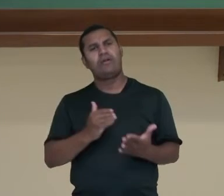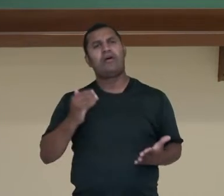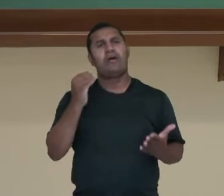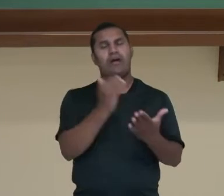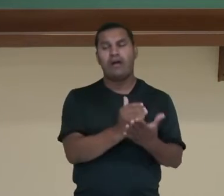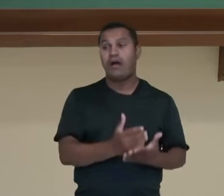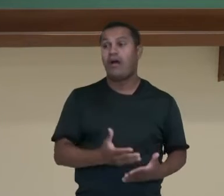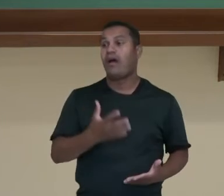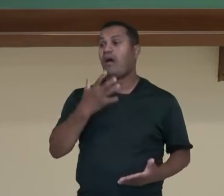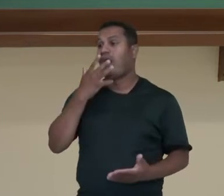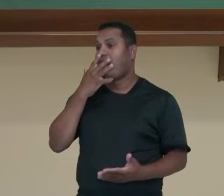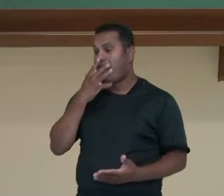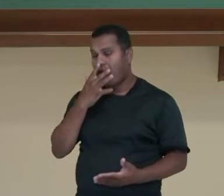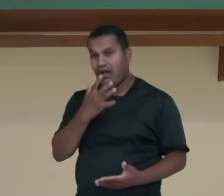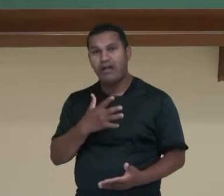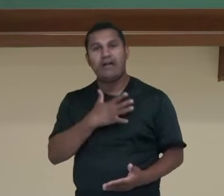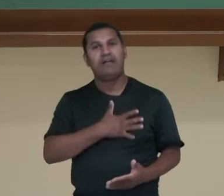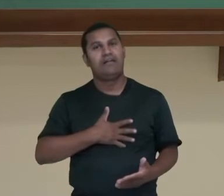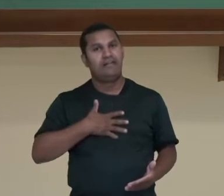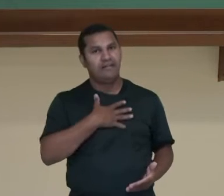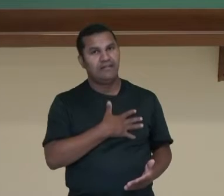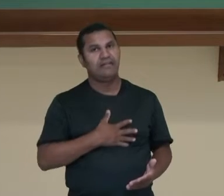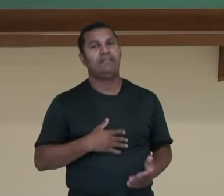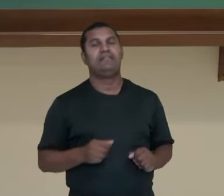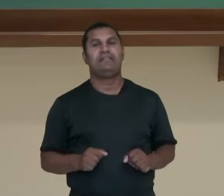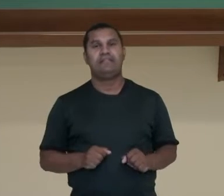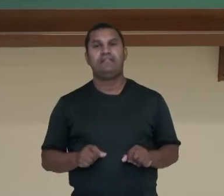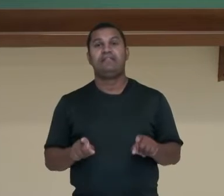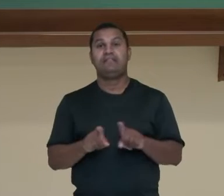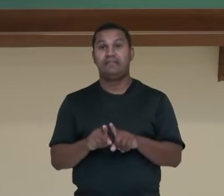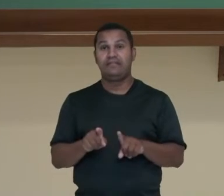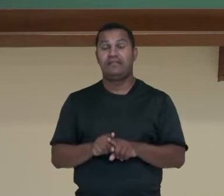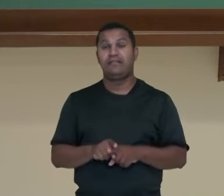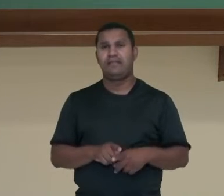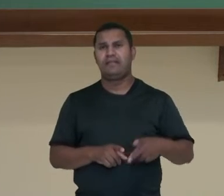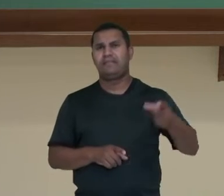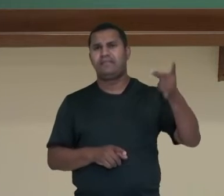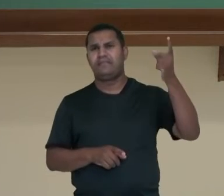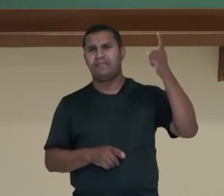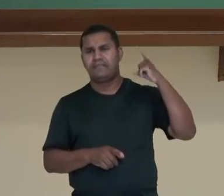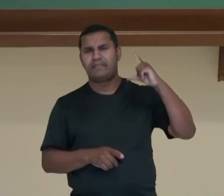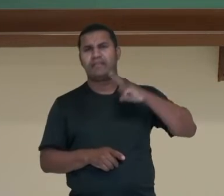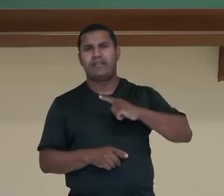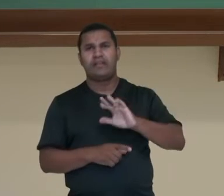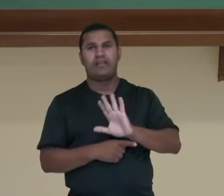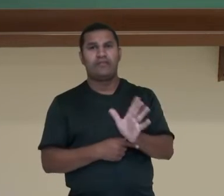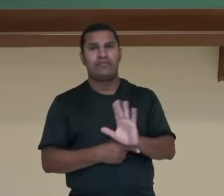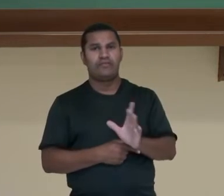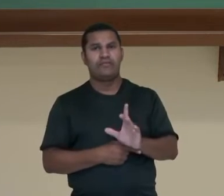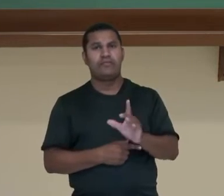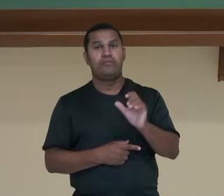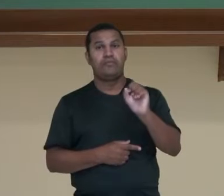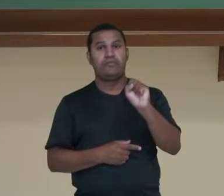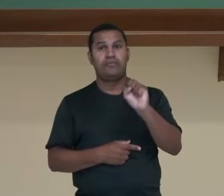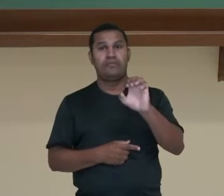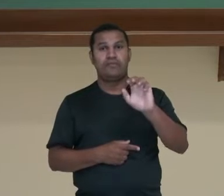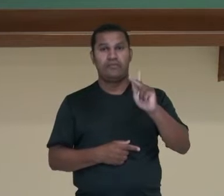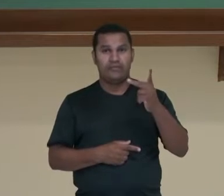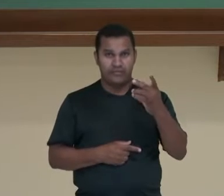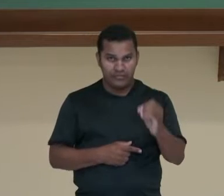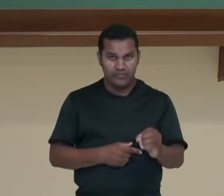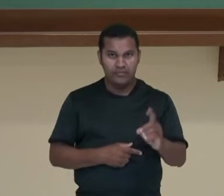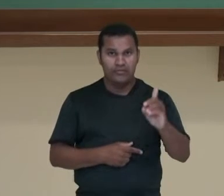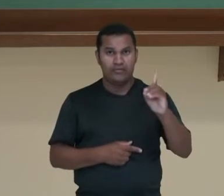entendi. Quando lançaram o primeiro filme do Senhor dos Anéis, eu via que os efeitos especiais eram bons para a época, né?